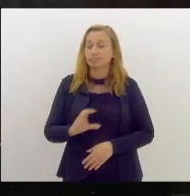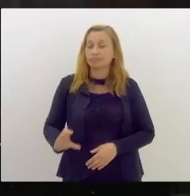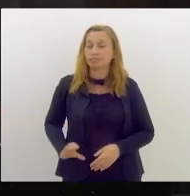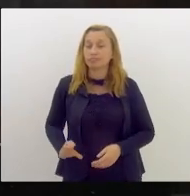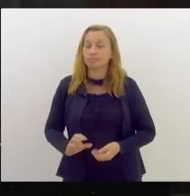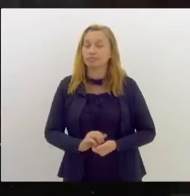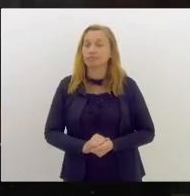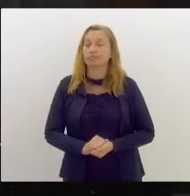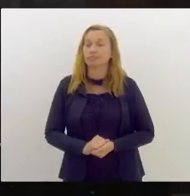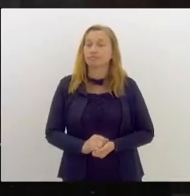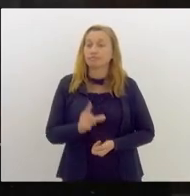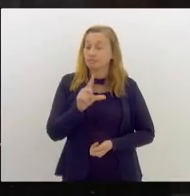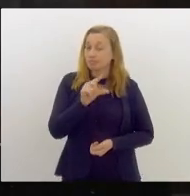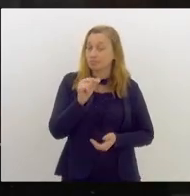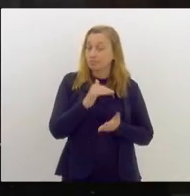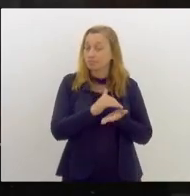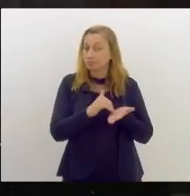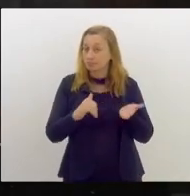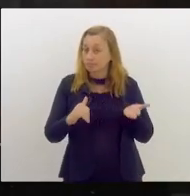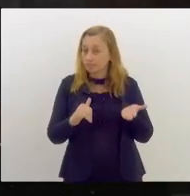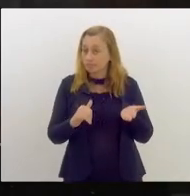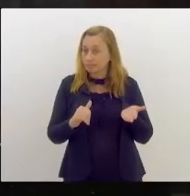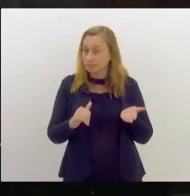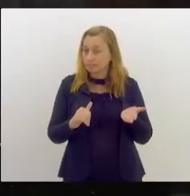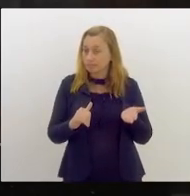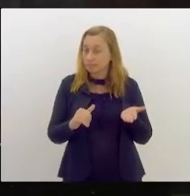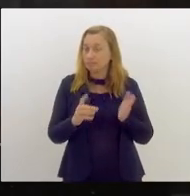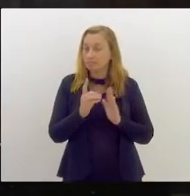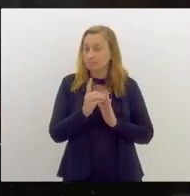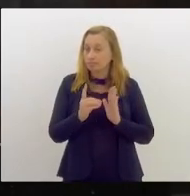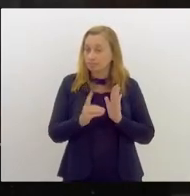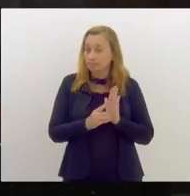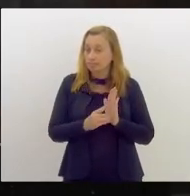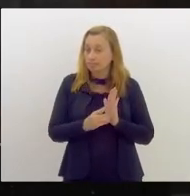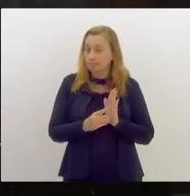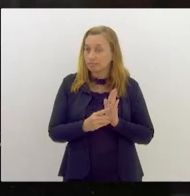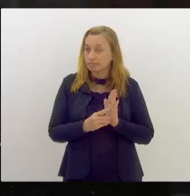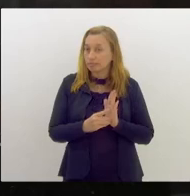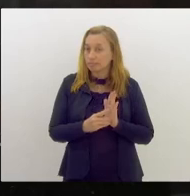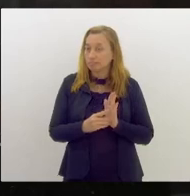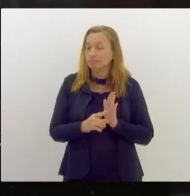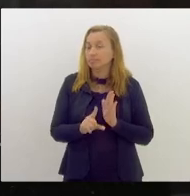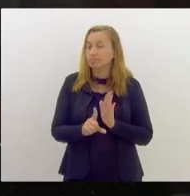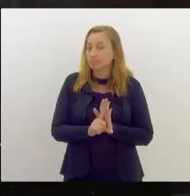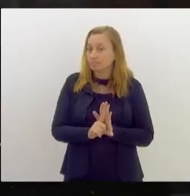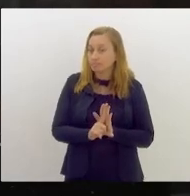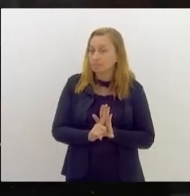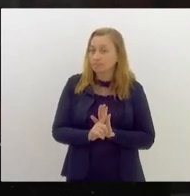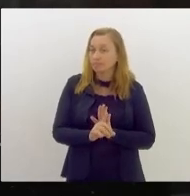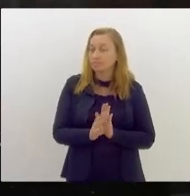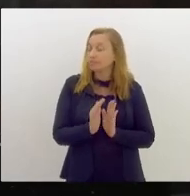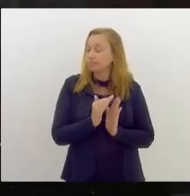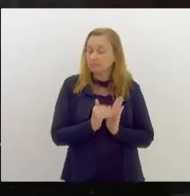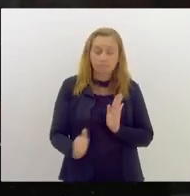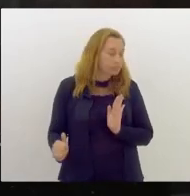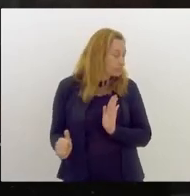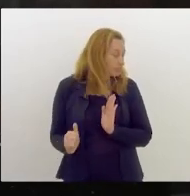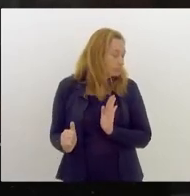ao decidir retirar o decreto legislativo definitivamente